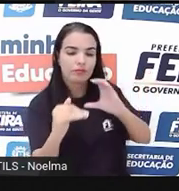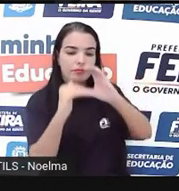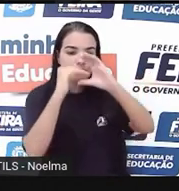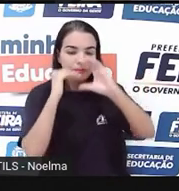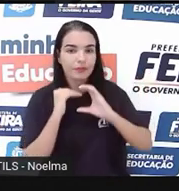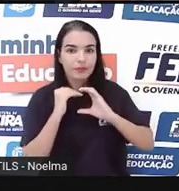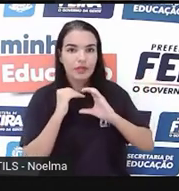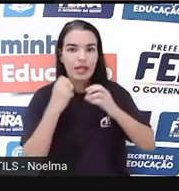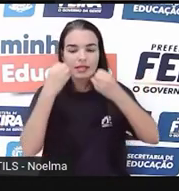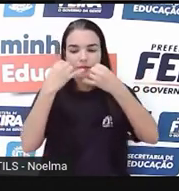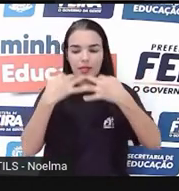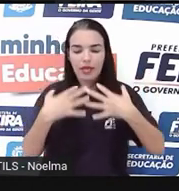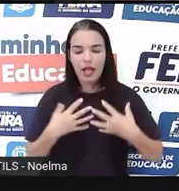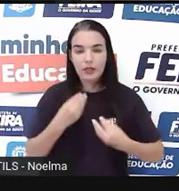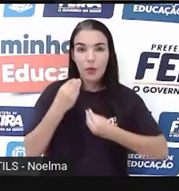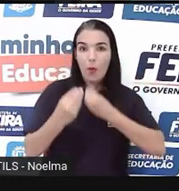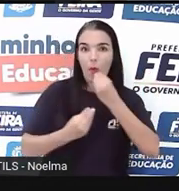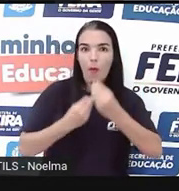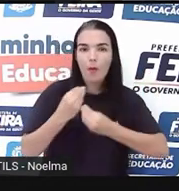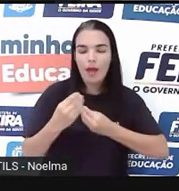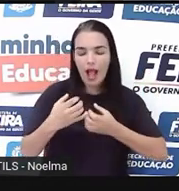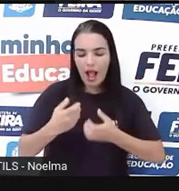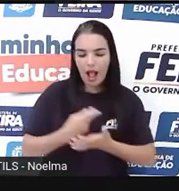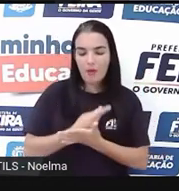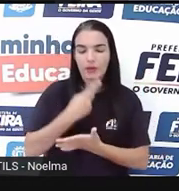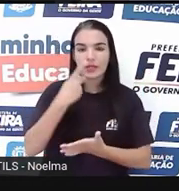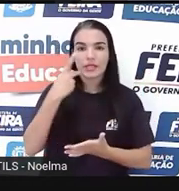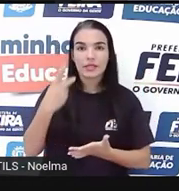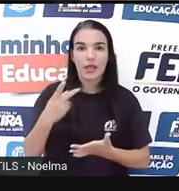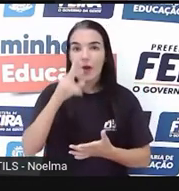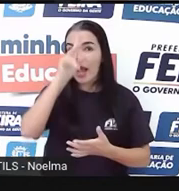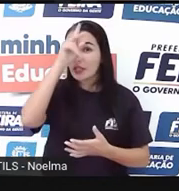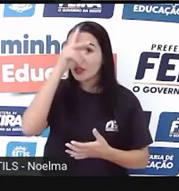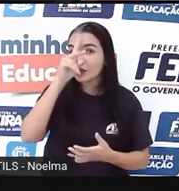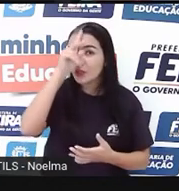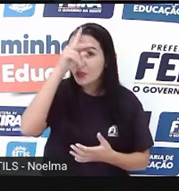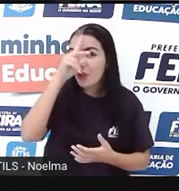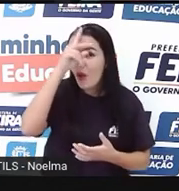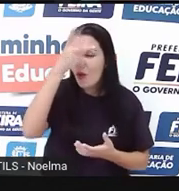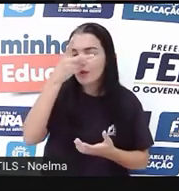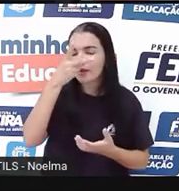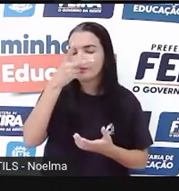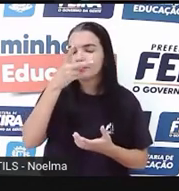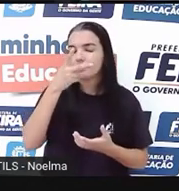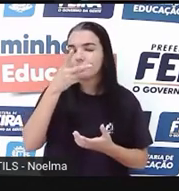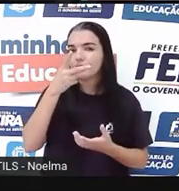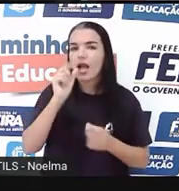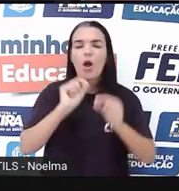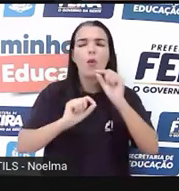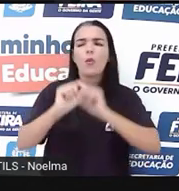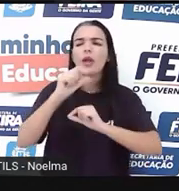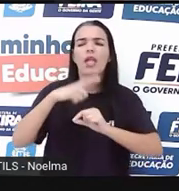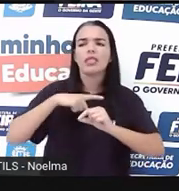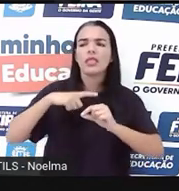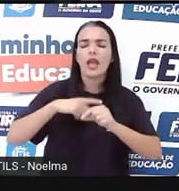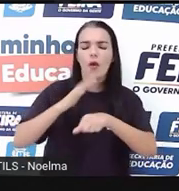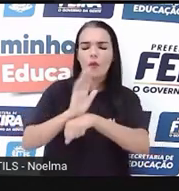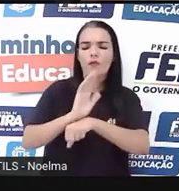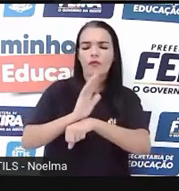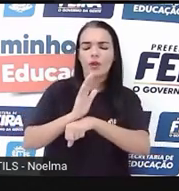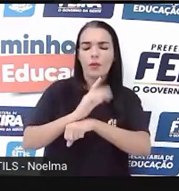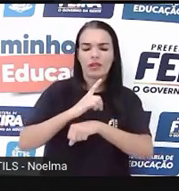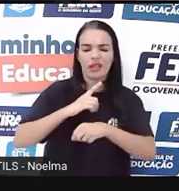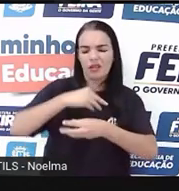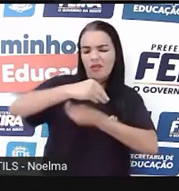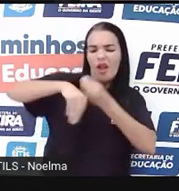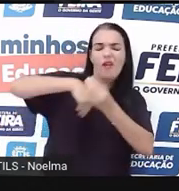a relação da história narrada com o Halloween. Ou seja, o que é que o filme tem a ver com a